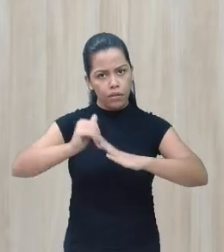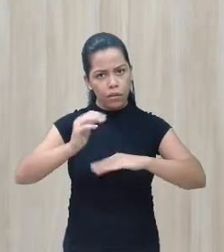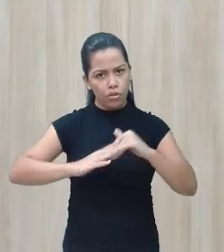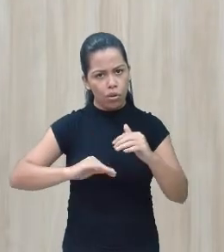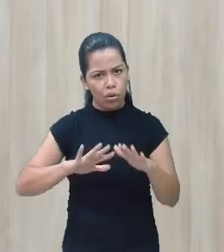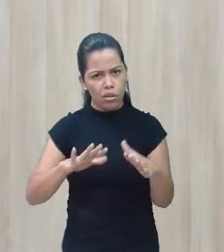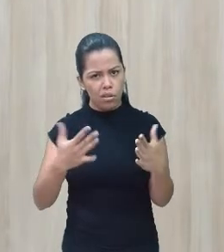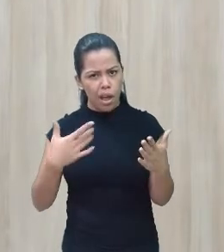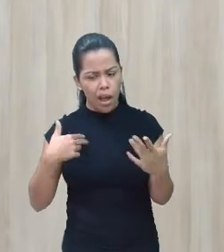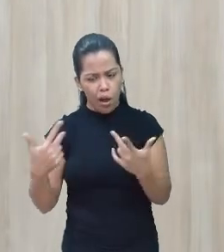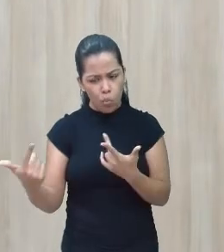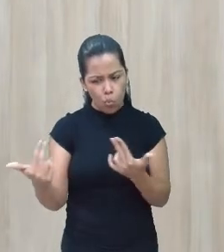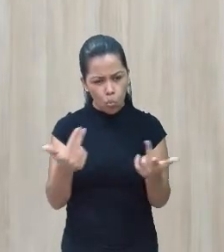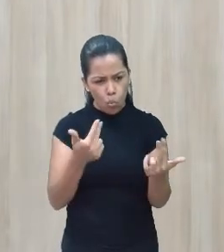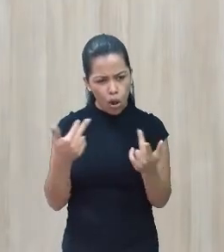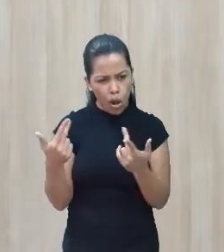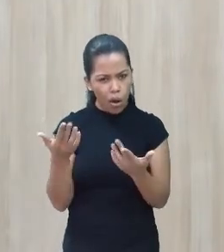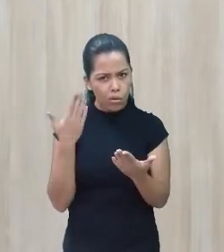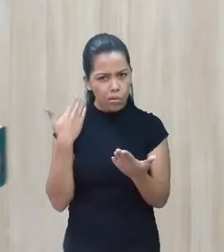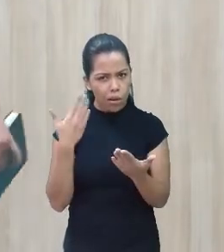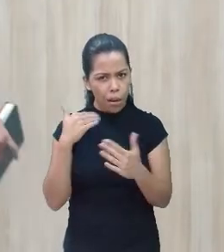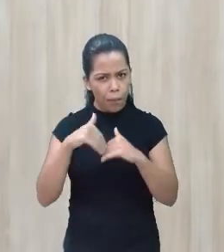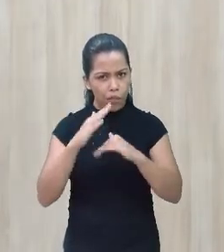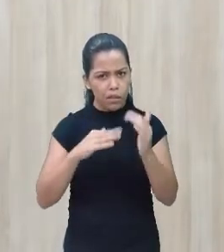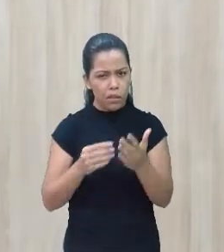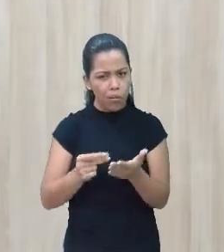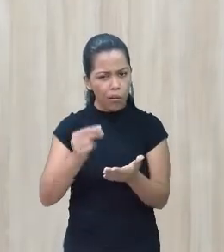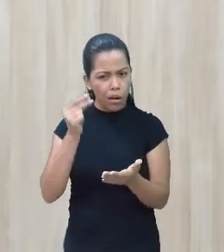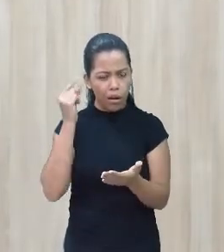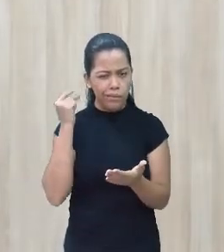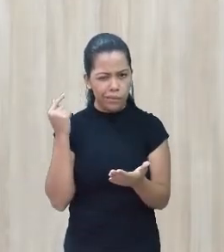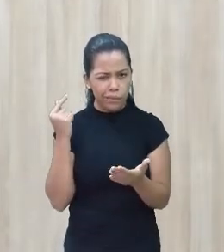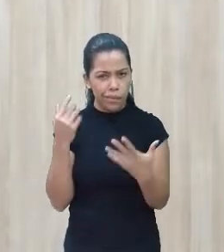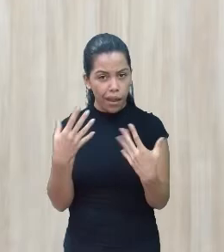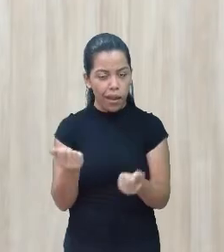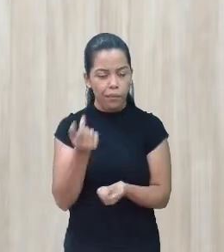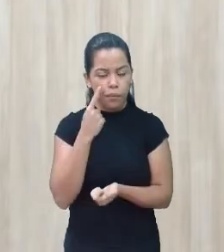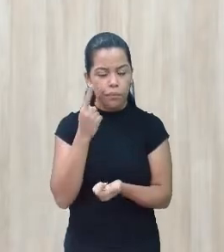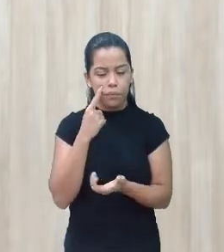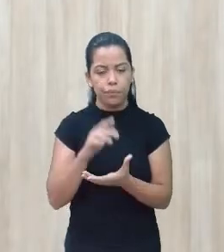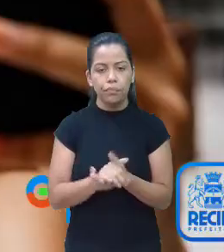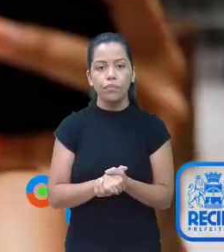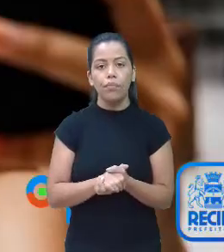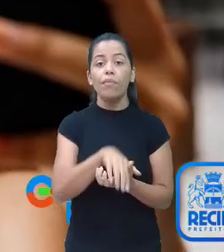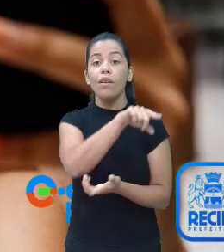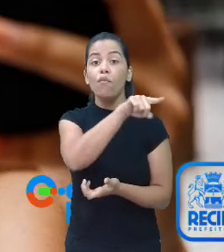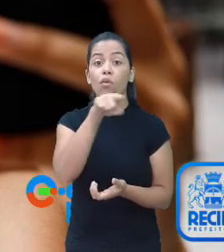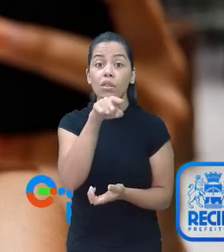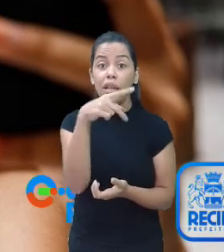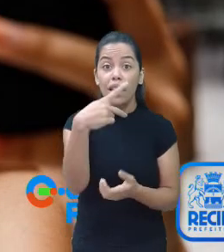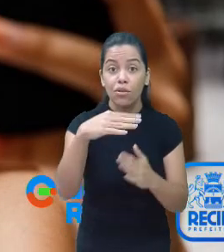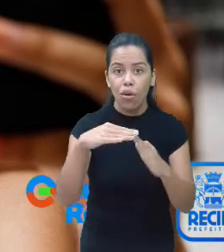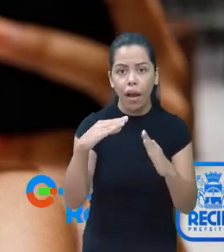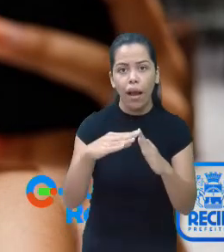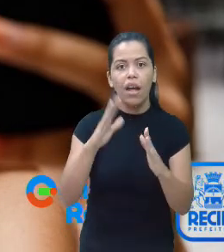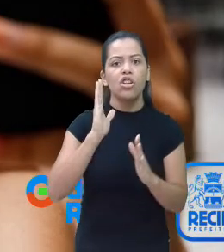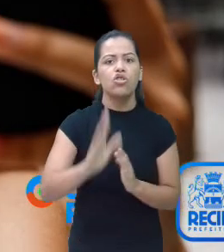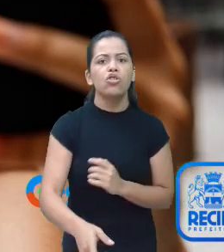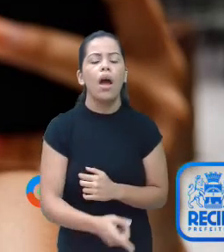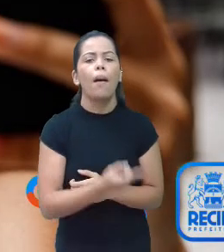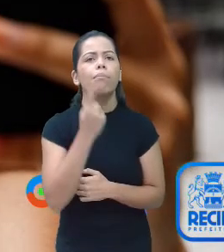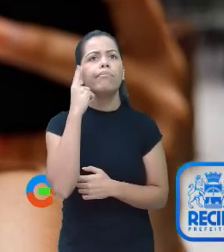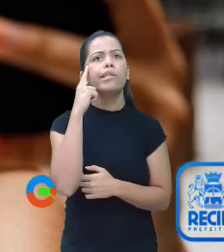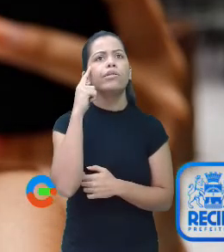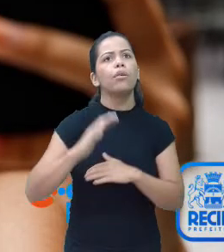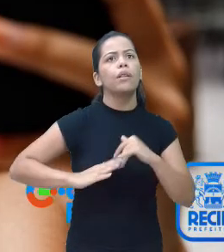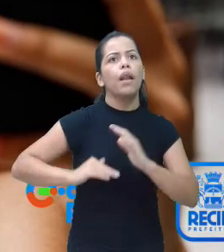ver, tá certo? Por exemplo, você aí de casa, já pensou em ser influencer? Nunca ouviu falar ou está